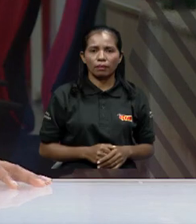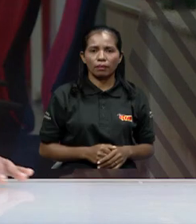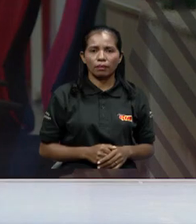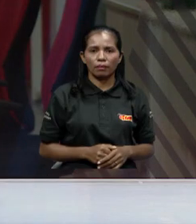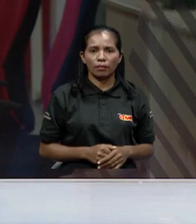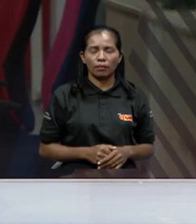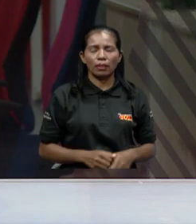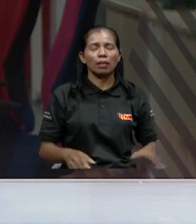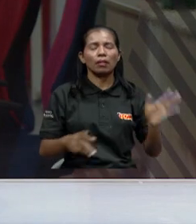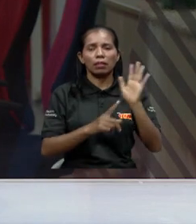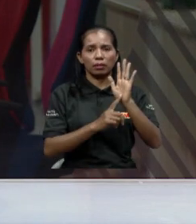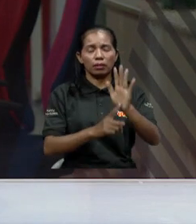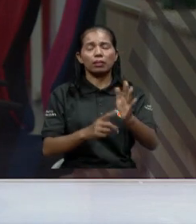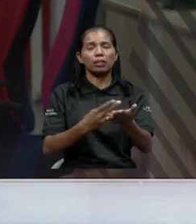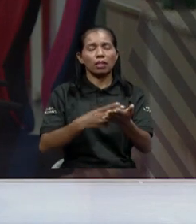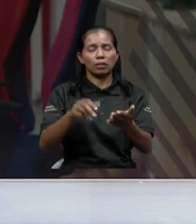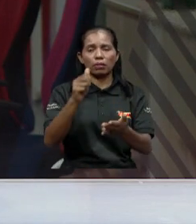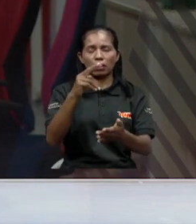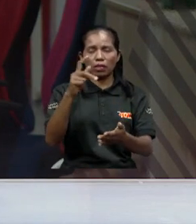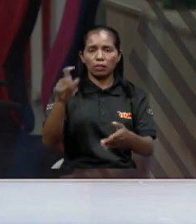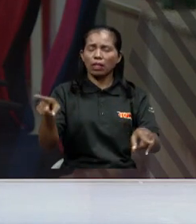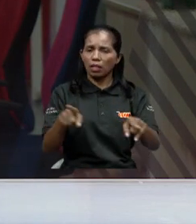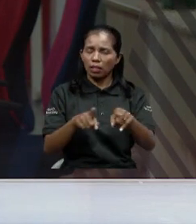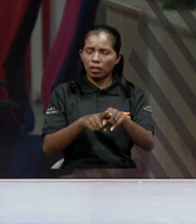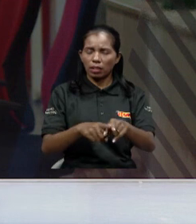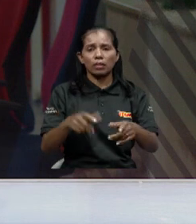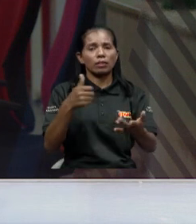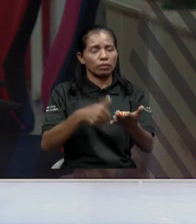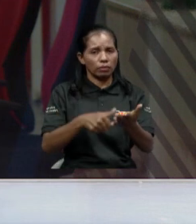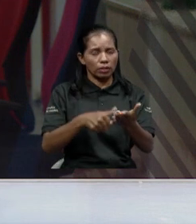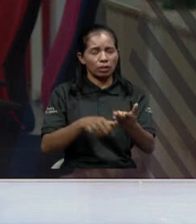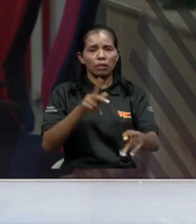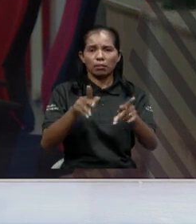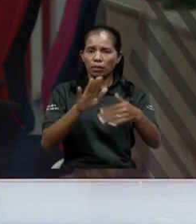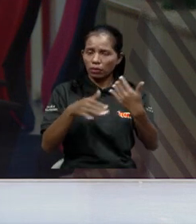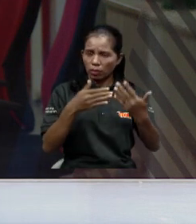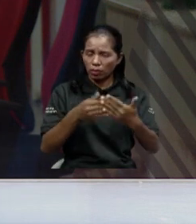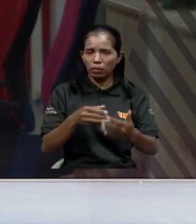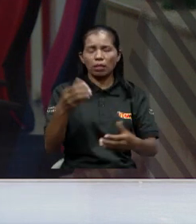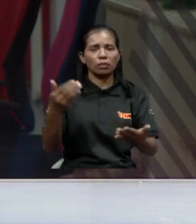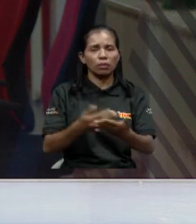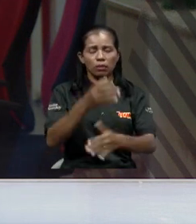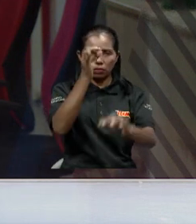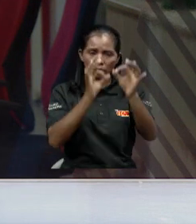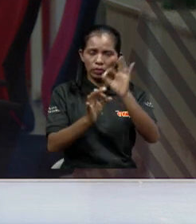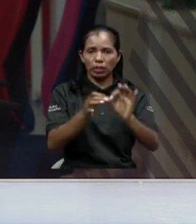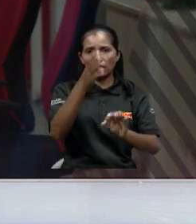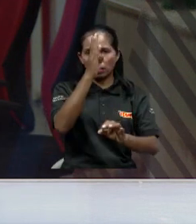Presença relíquia Santo Antônio no da convite basaranisira a tu hafun fier e hamaromak.